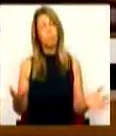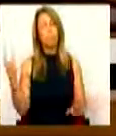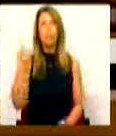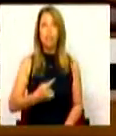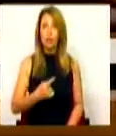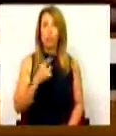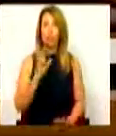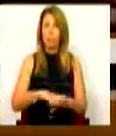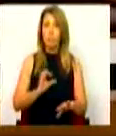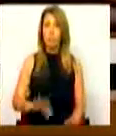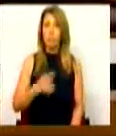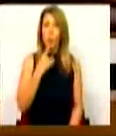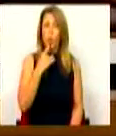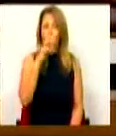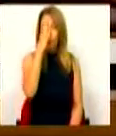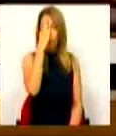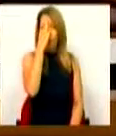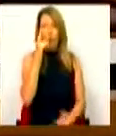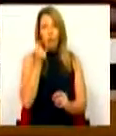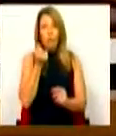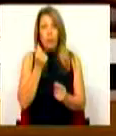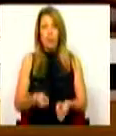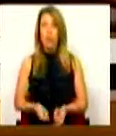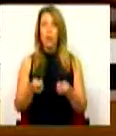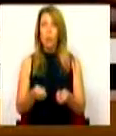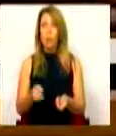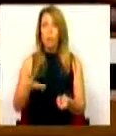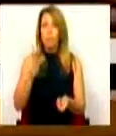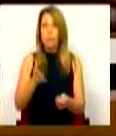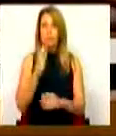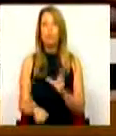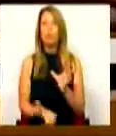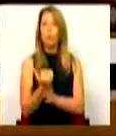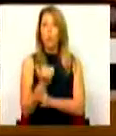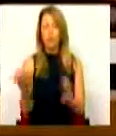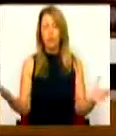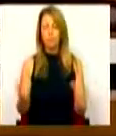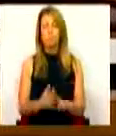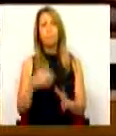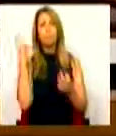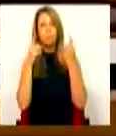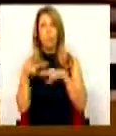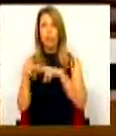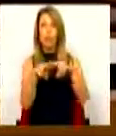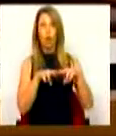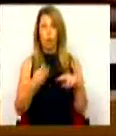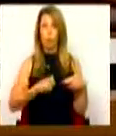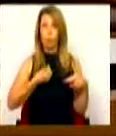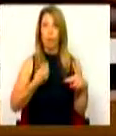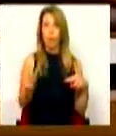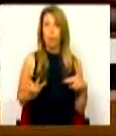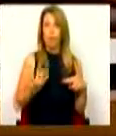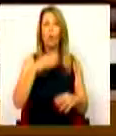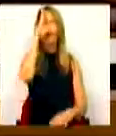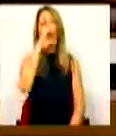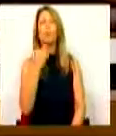esforços financeiros do país para a recuperar. Ao ter em conta este preocupante diagnóstico, o Governo do Partido Socialista entendeu